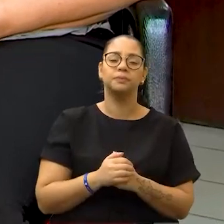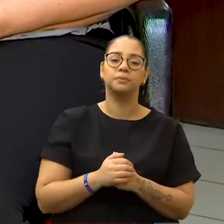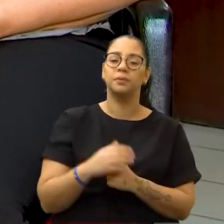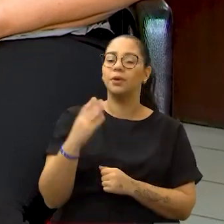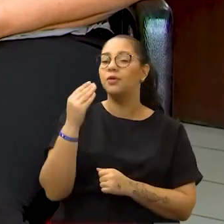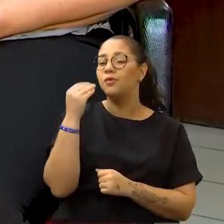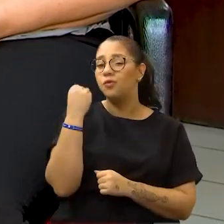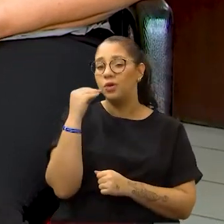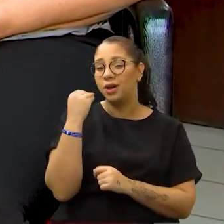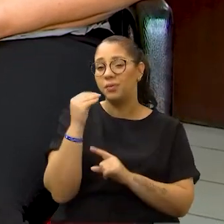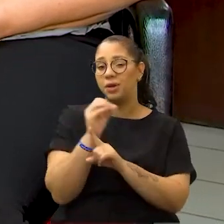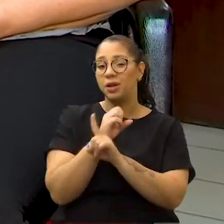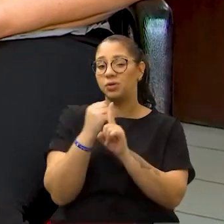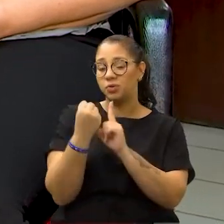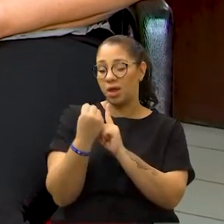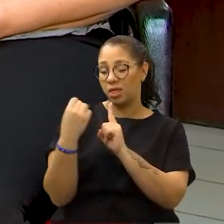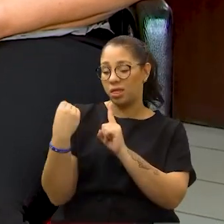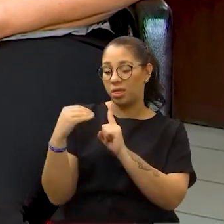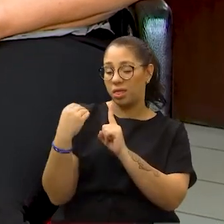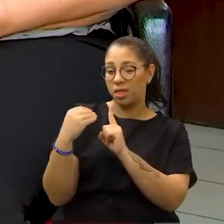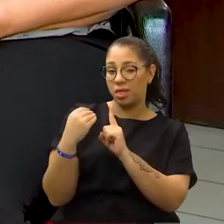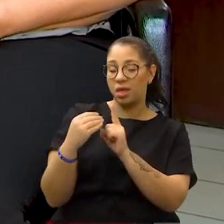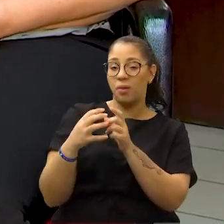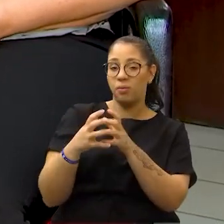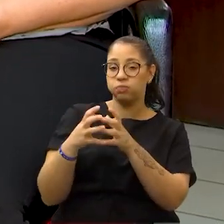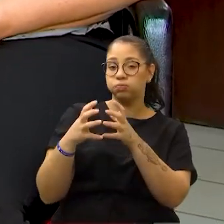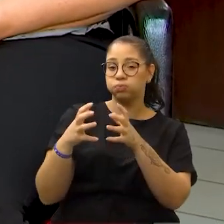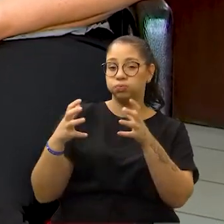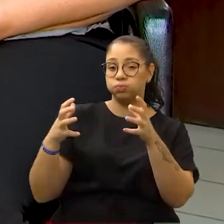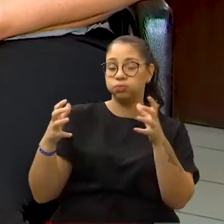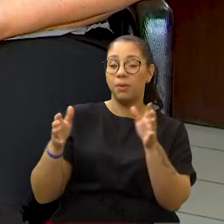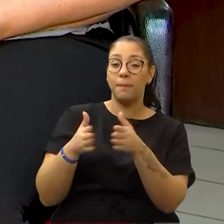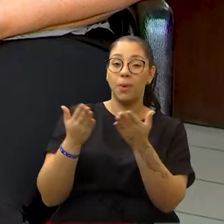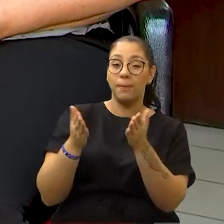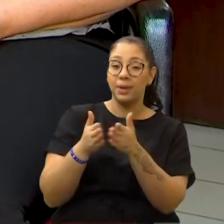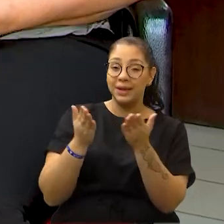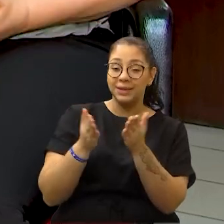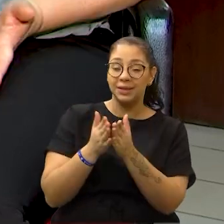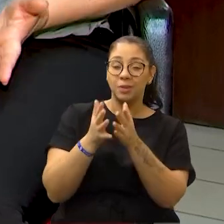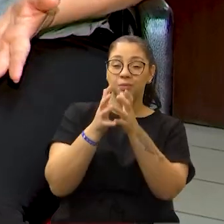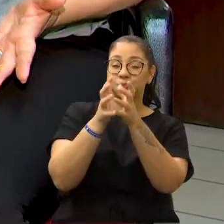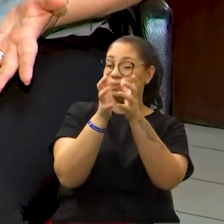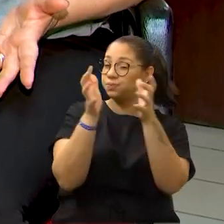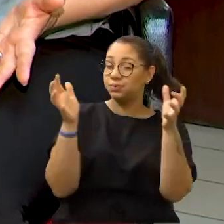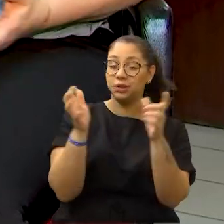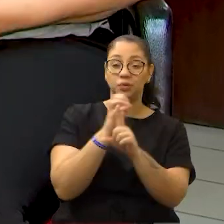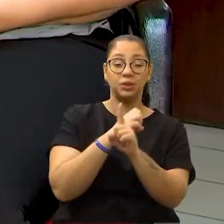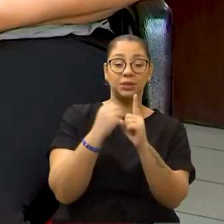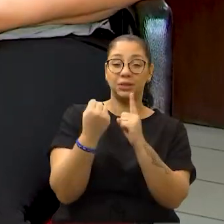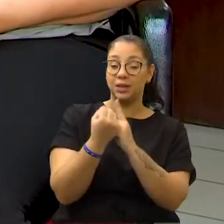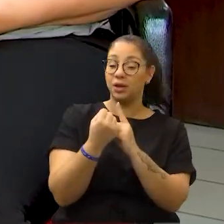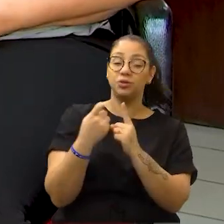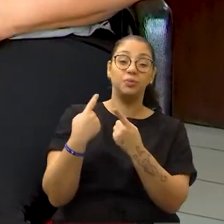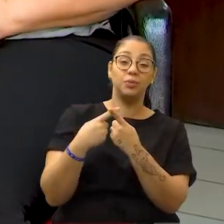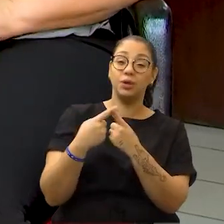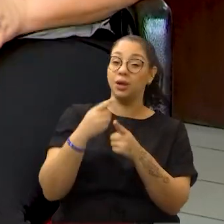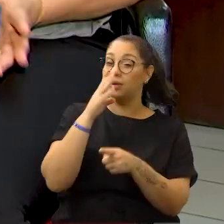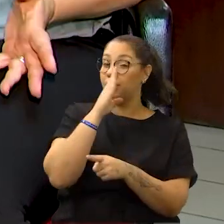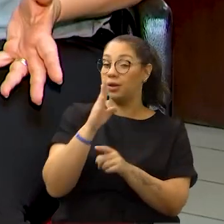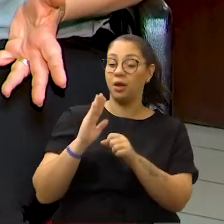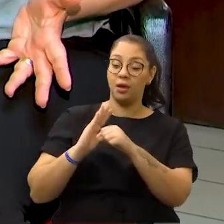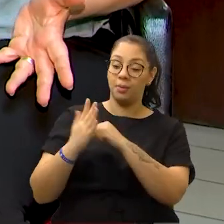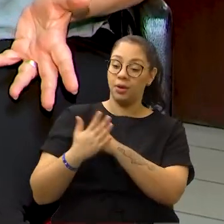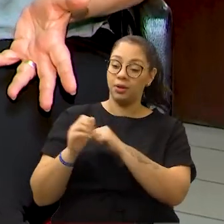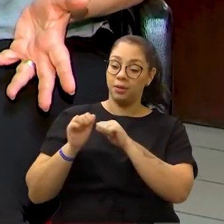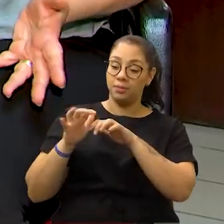social, Dalila, aumentou muito. A pobreza aumentou muito em toda a nossa sociedade. Após a pandemia,